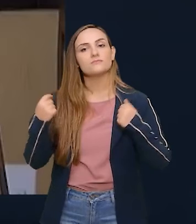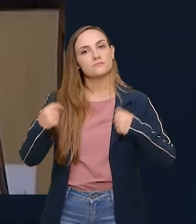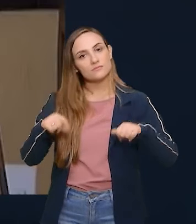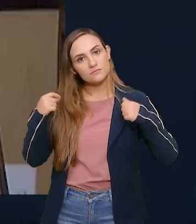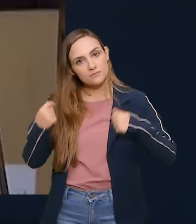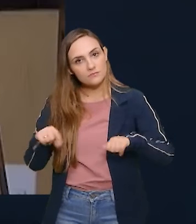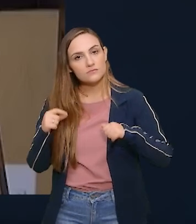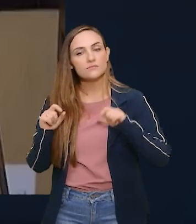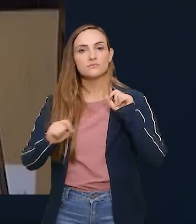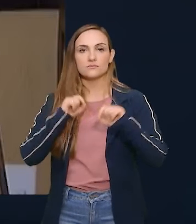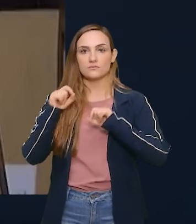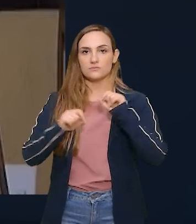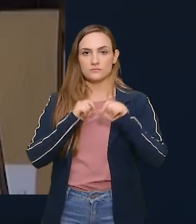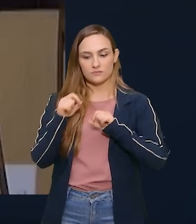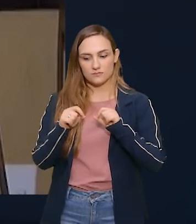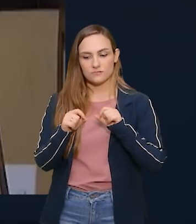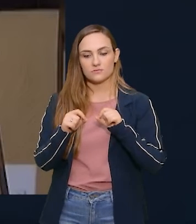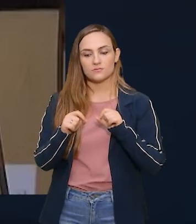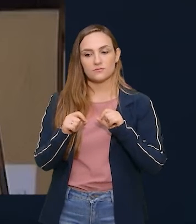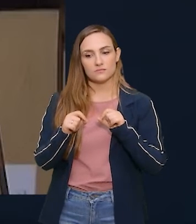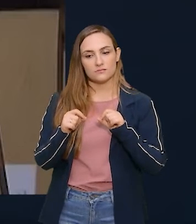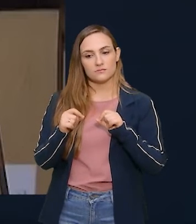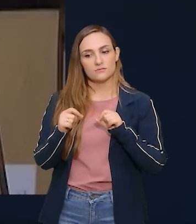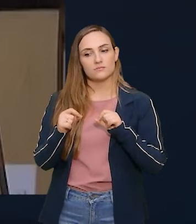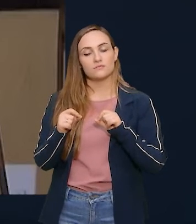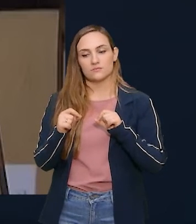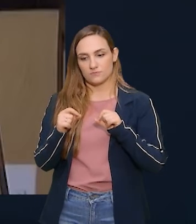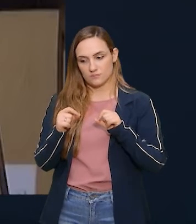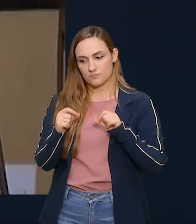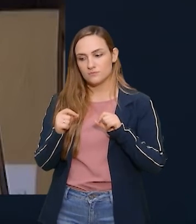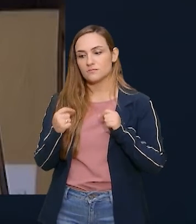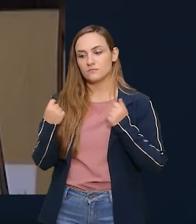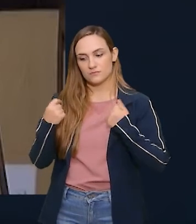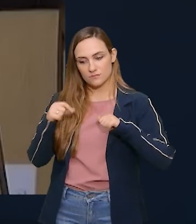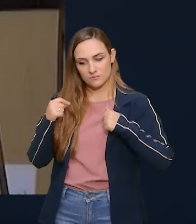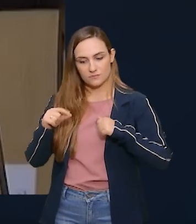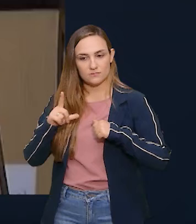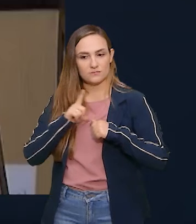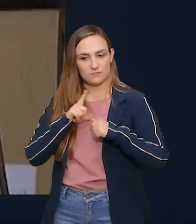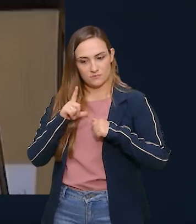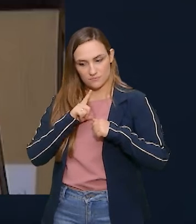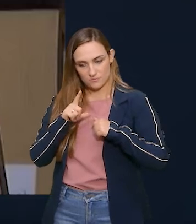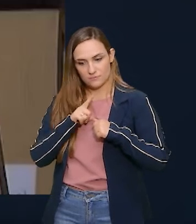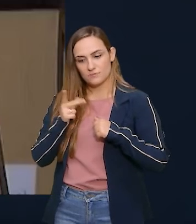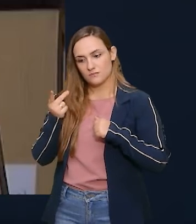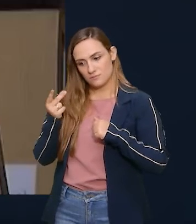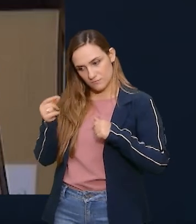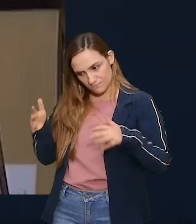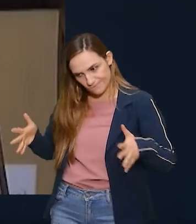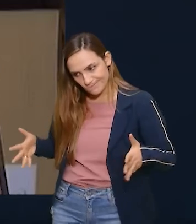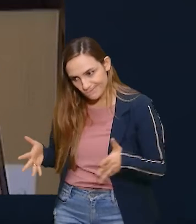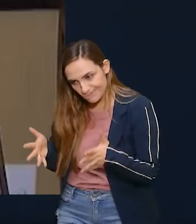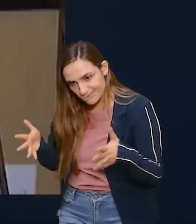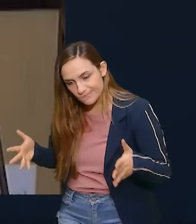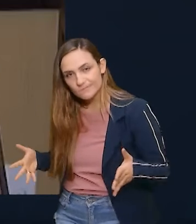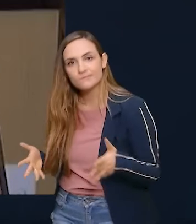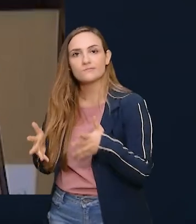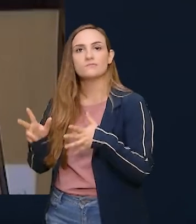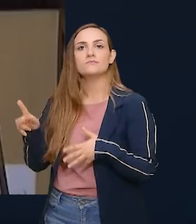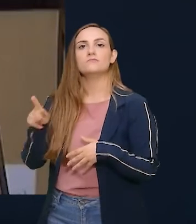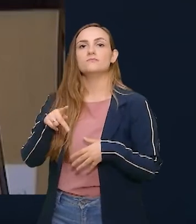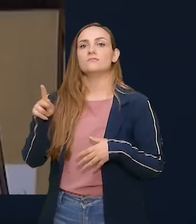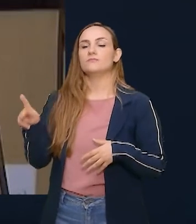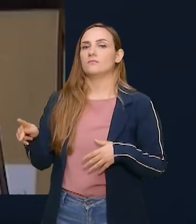outro. E é por isso que é necessário tanto um maior incremento, mesmo de formação ou